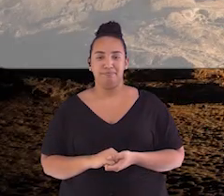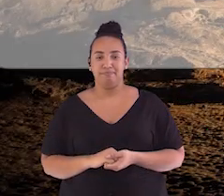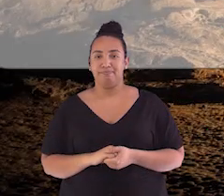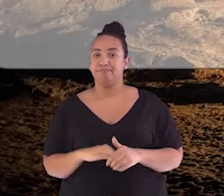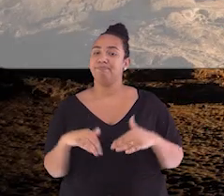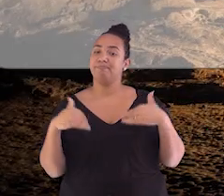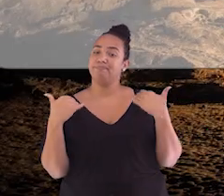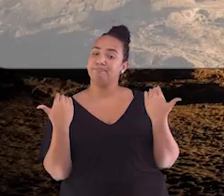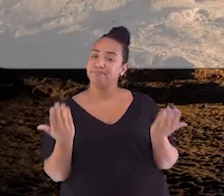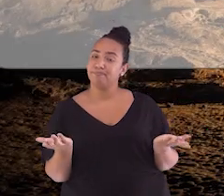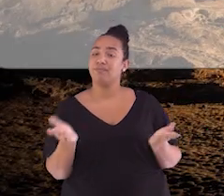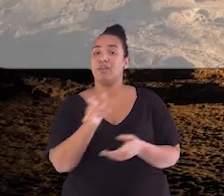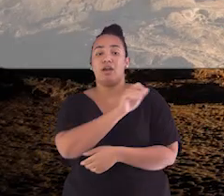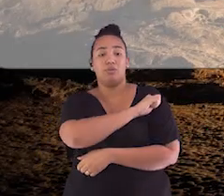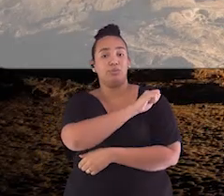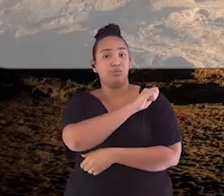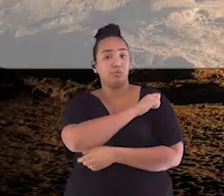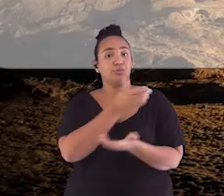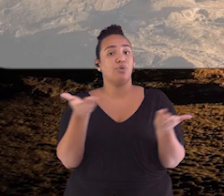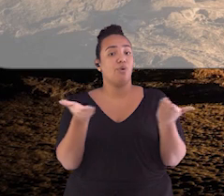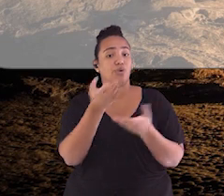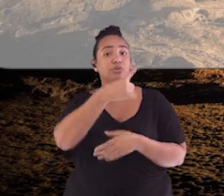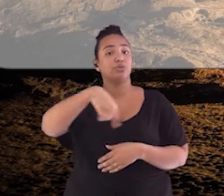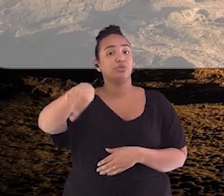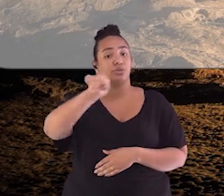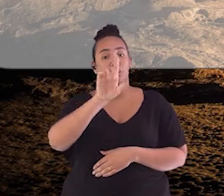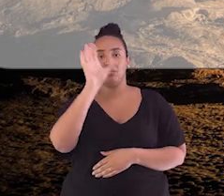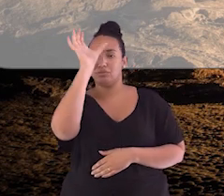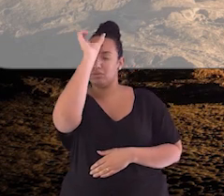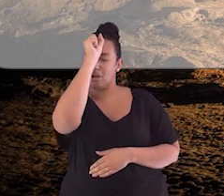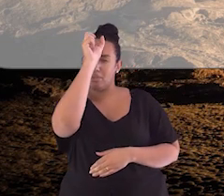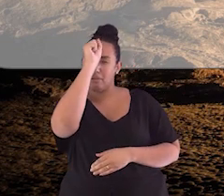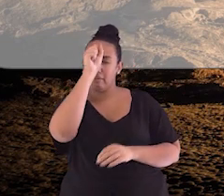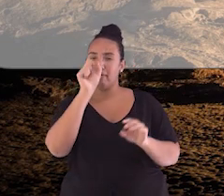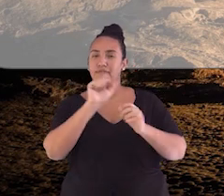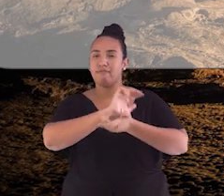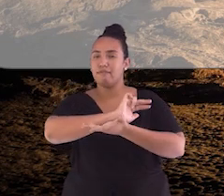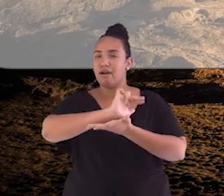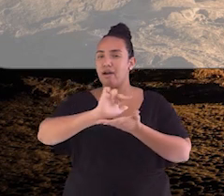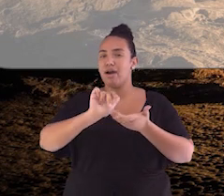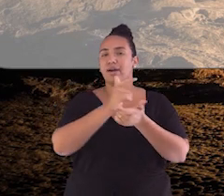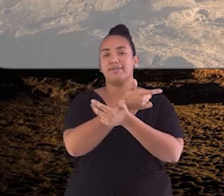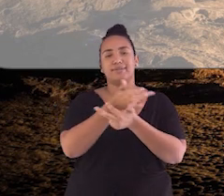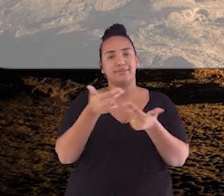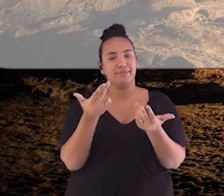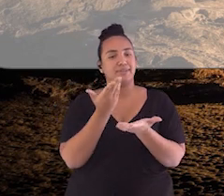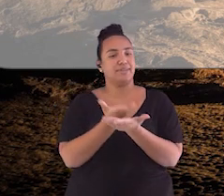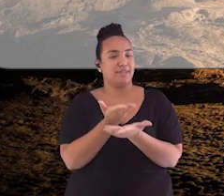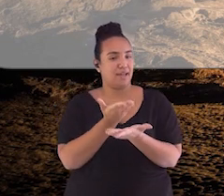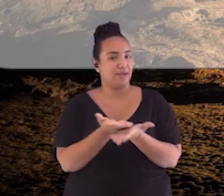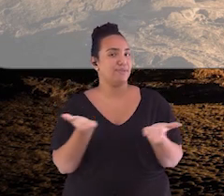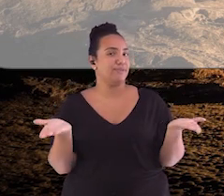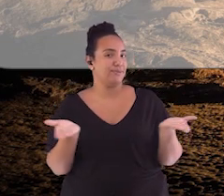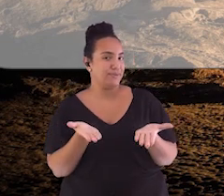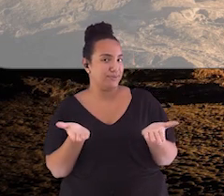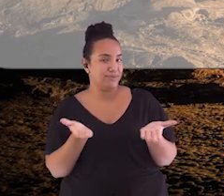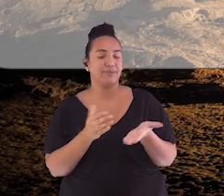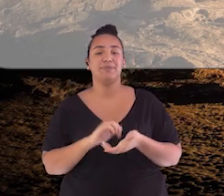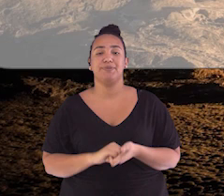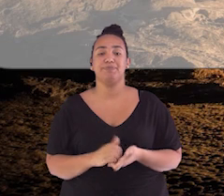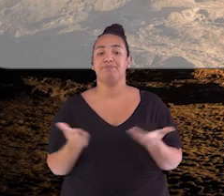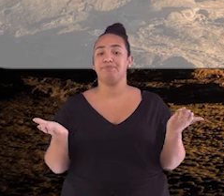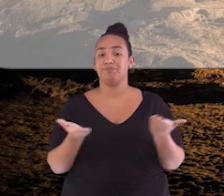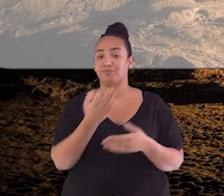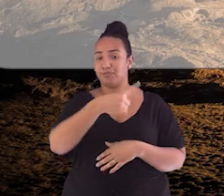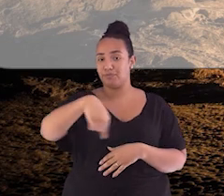Então, estudantes, como vocês viram, aprendemos e vimos muitas coisas em nossa aula. Vimos que a maioria das